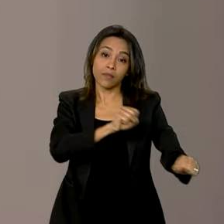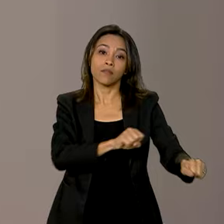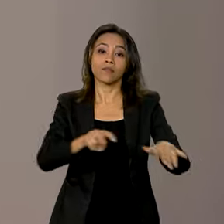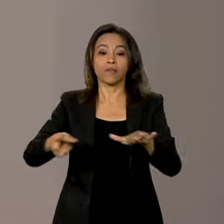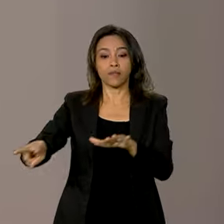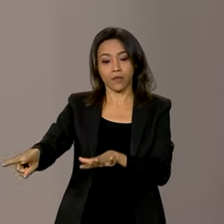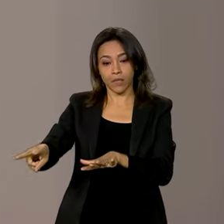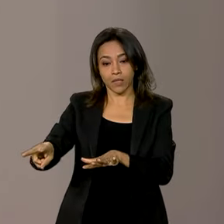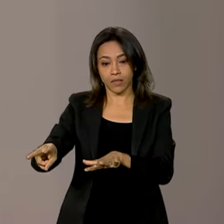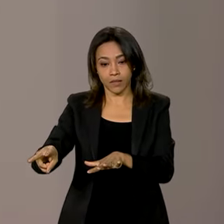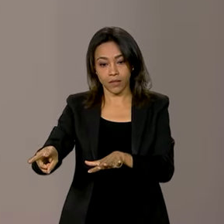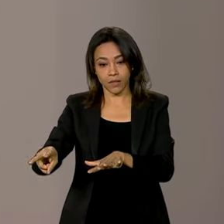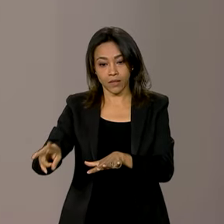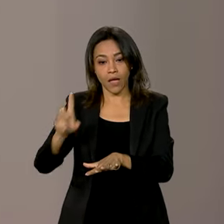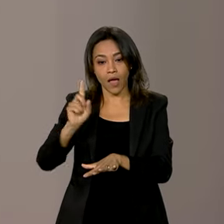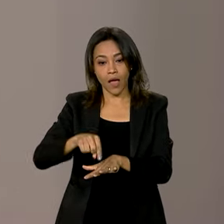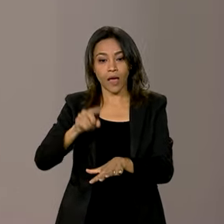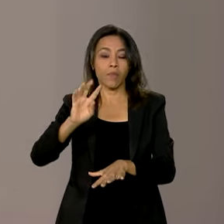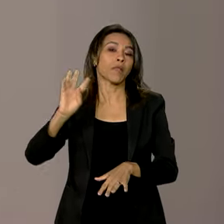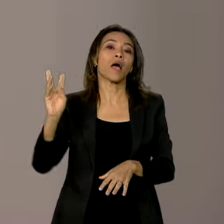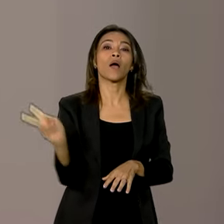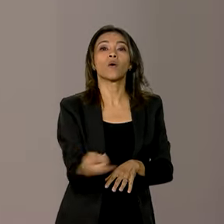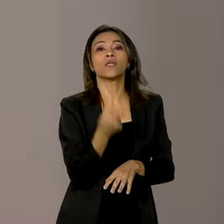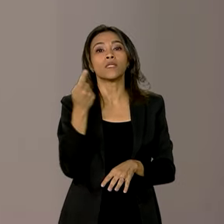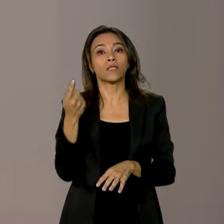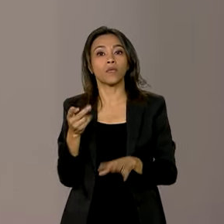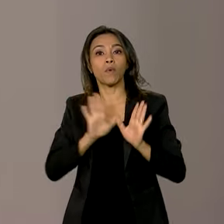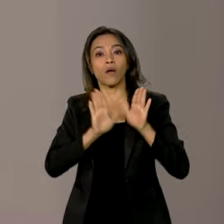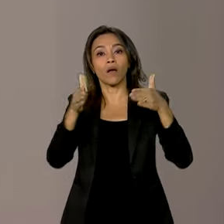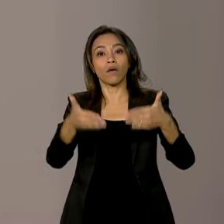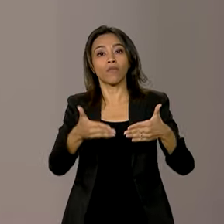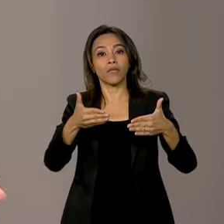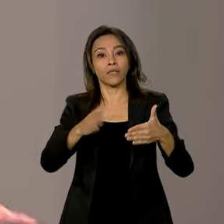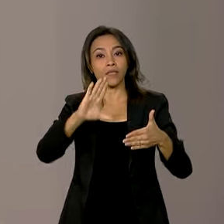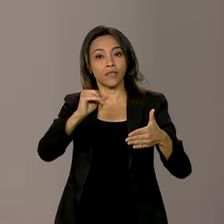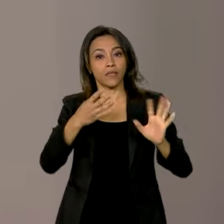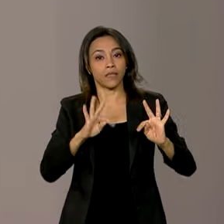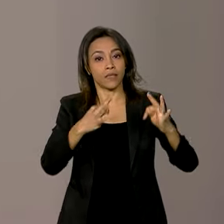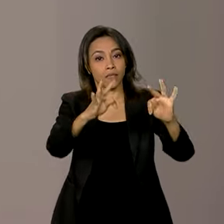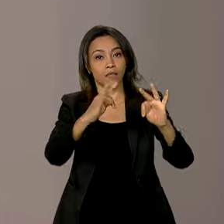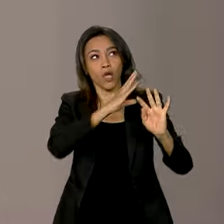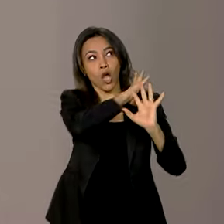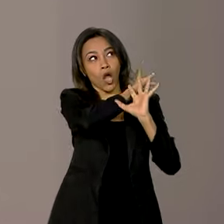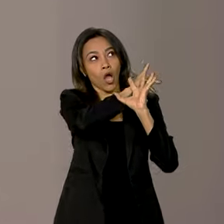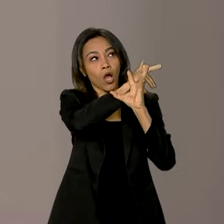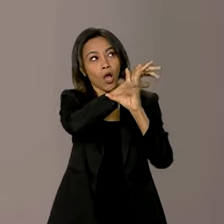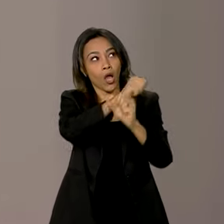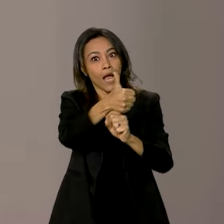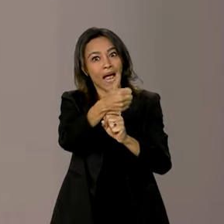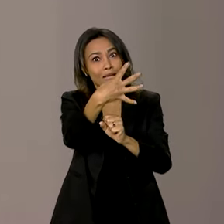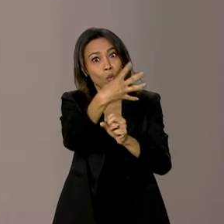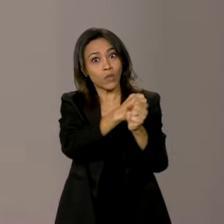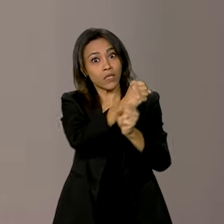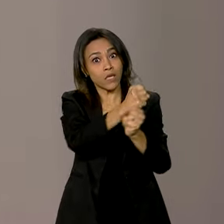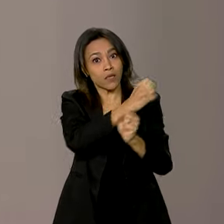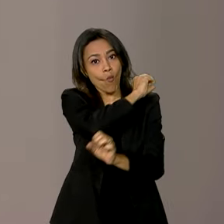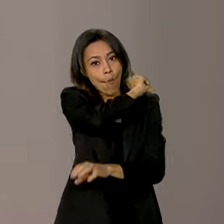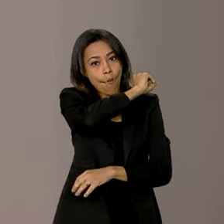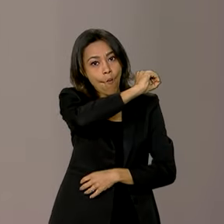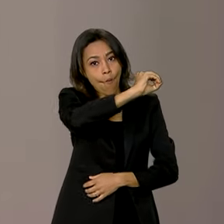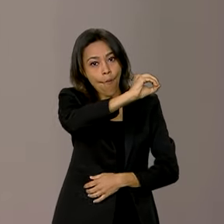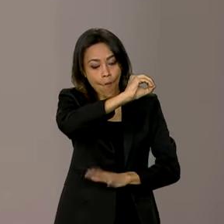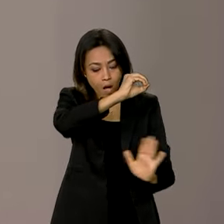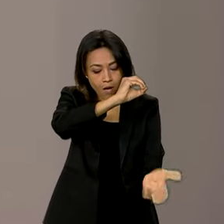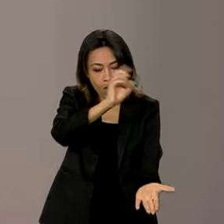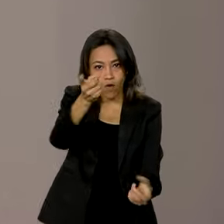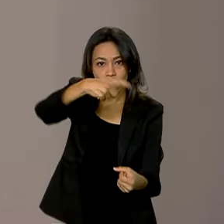estar acontecendo a Conferência Nacional de Ciência e Tecnologia. Depois de 14 anos, o Brasil vai voltar a ter essa